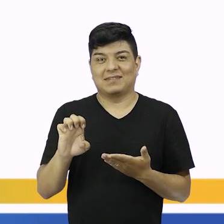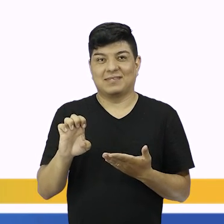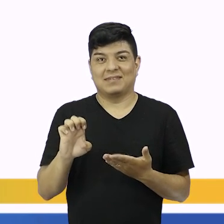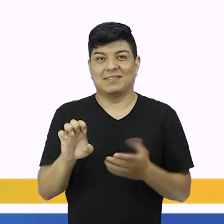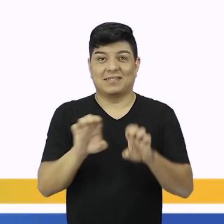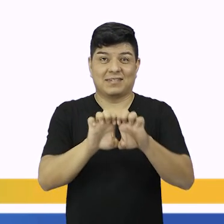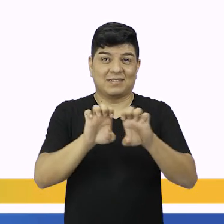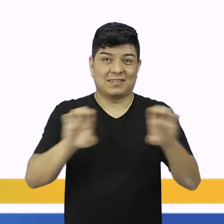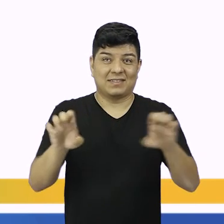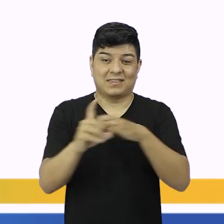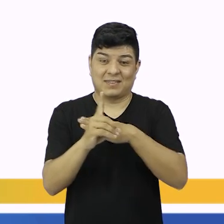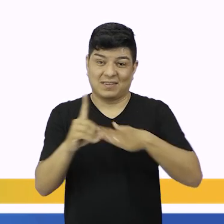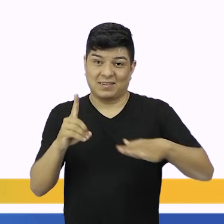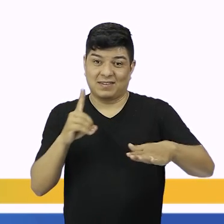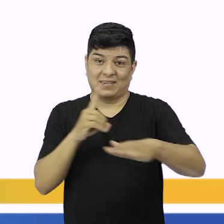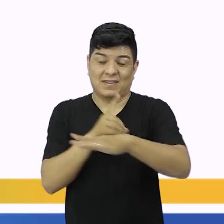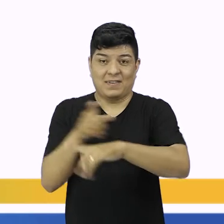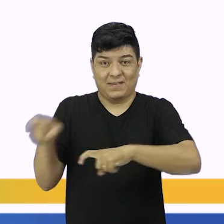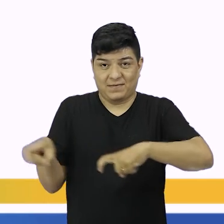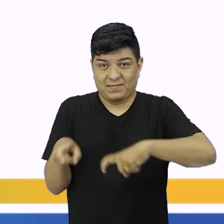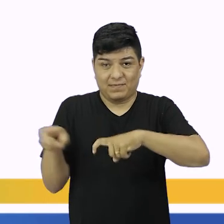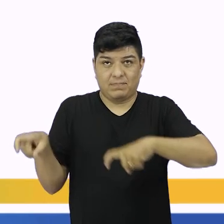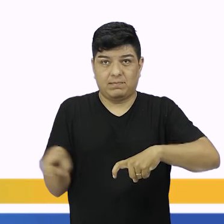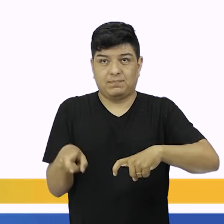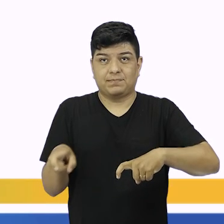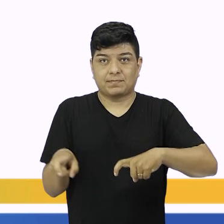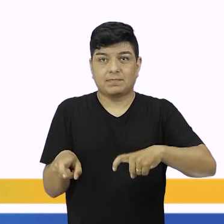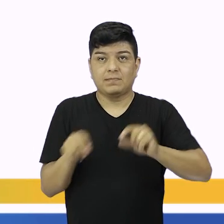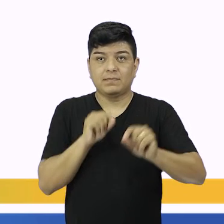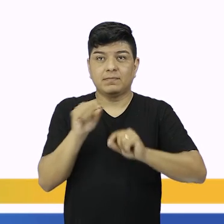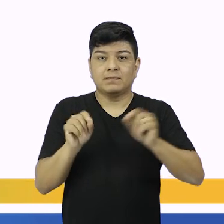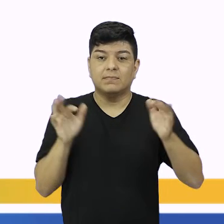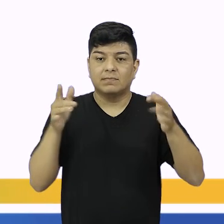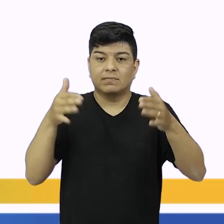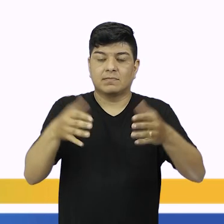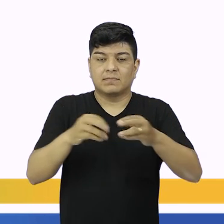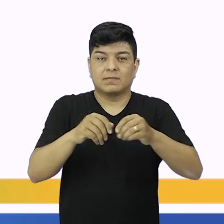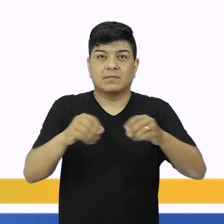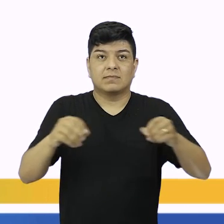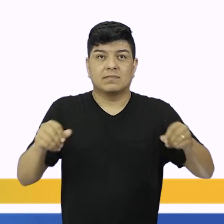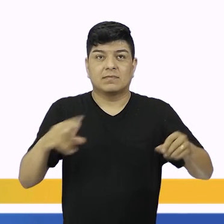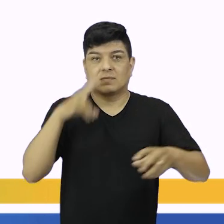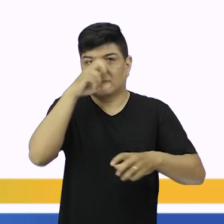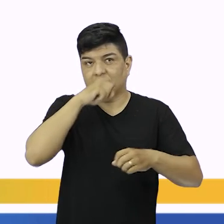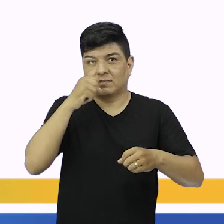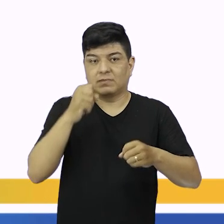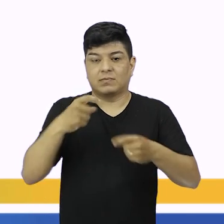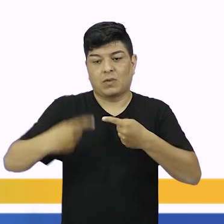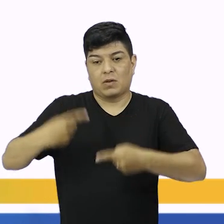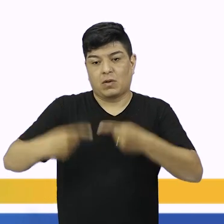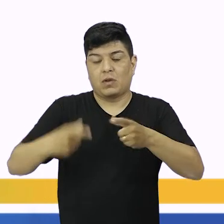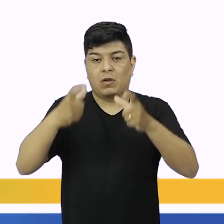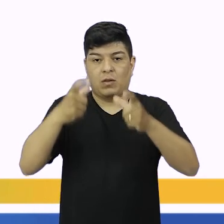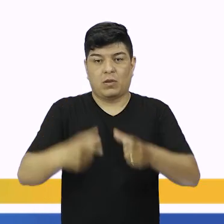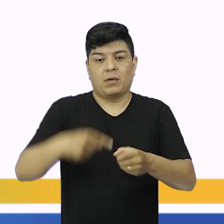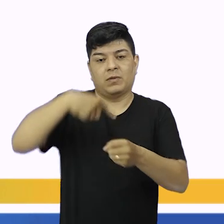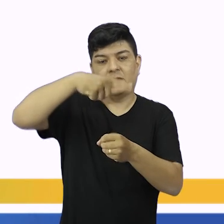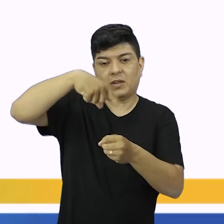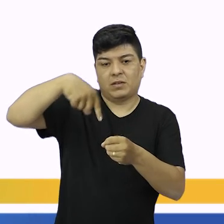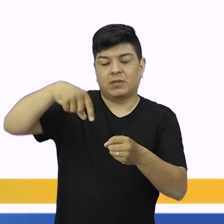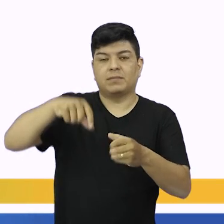Uma estrutura social agrária, marcada pela concentração da terra e do poder político local